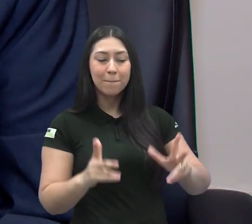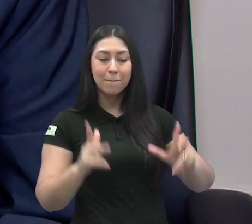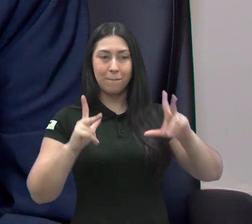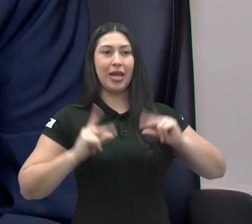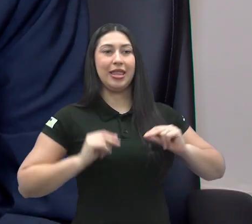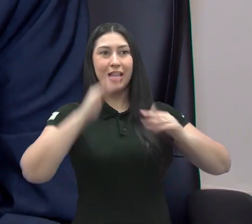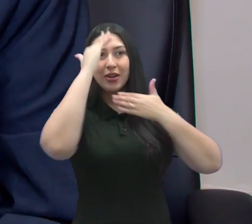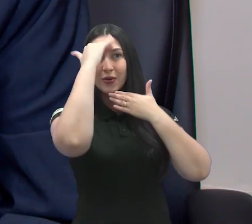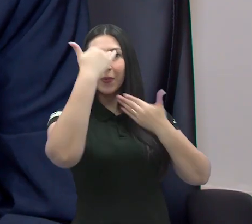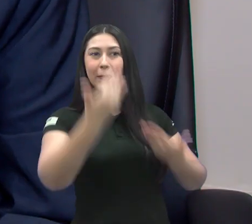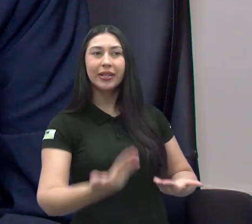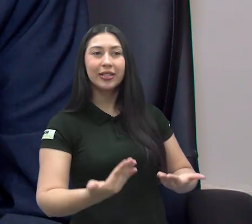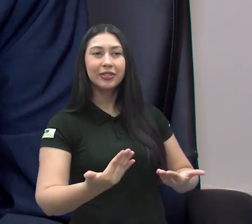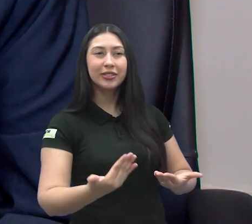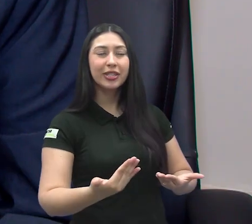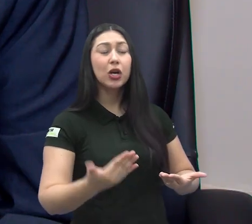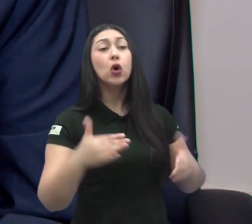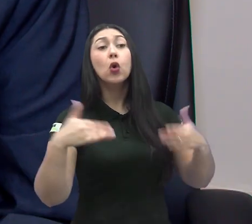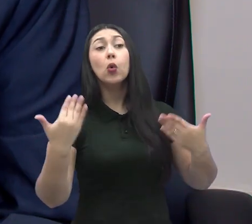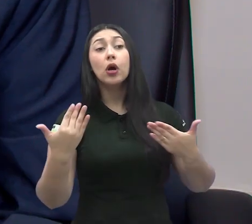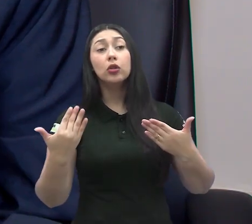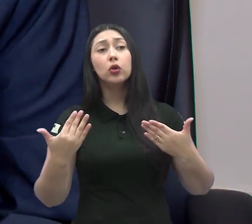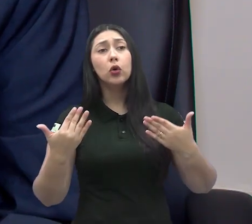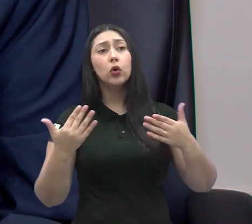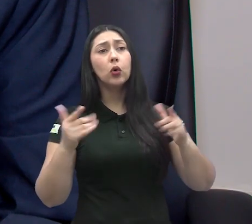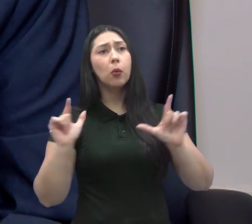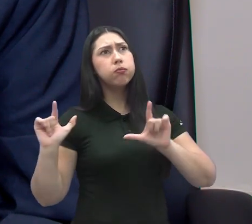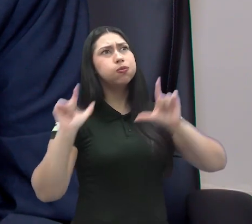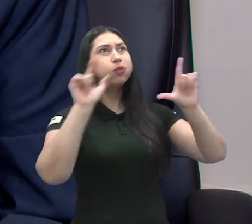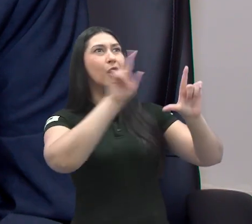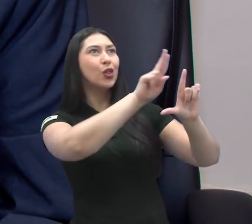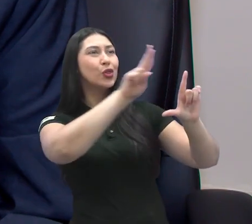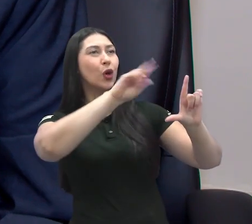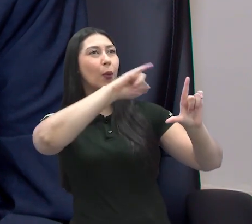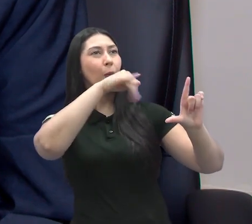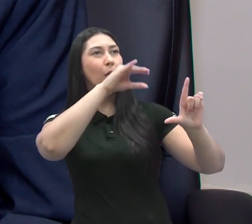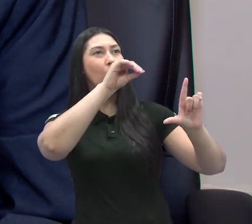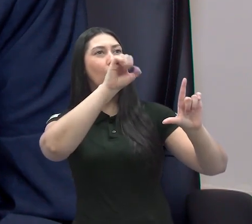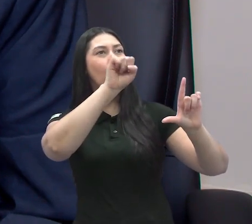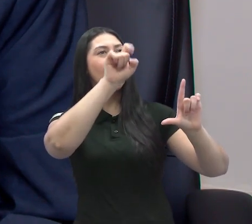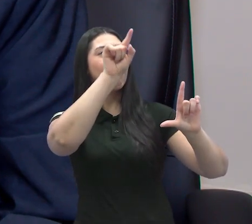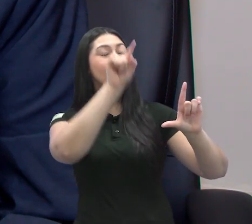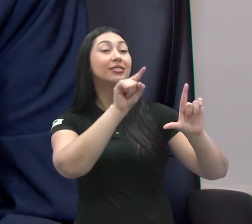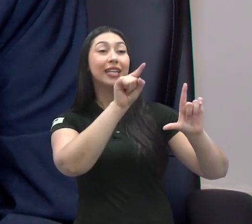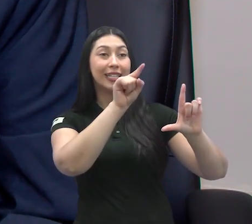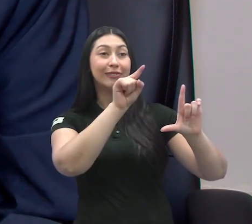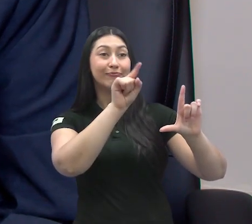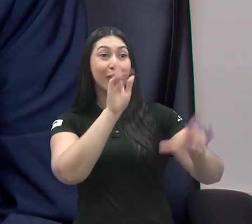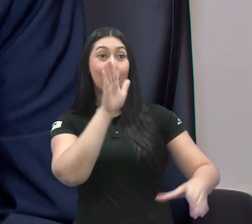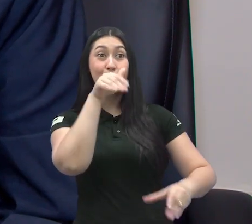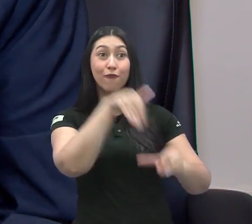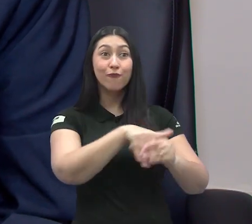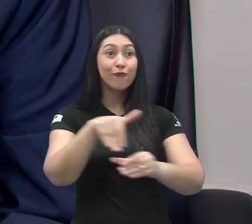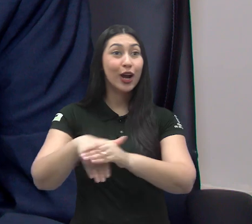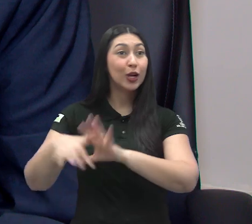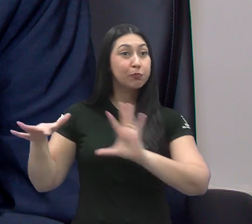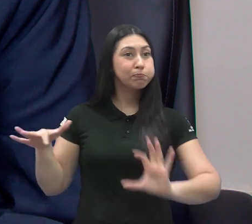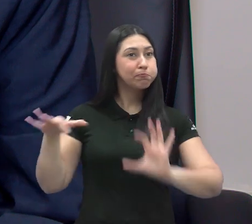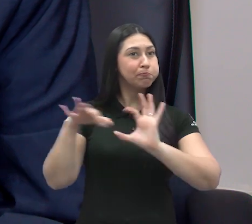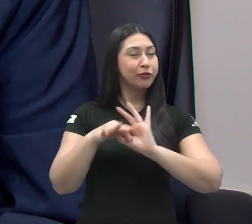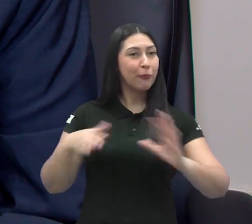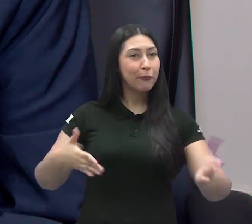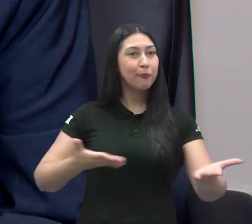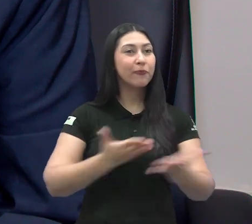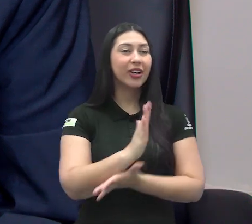merecidamente, quando eu denominei esse túnel Complexo Viário José Carlos Pereira da Silva, foi votado unânime na